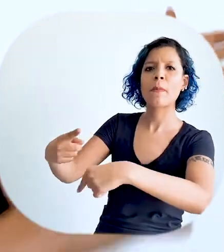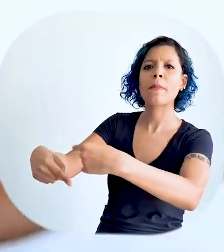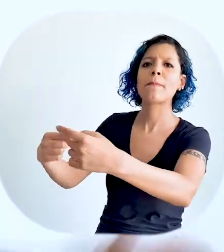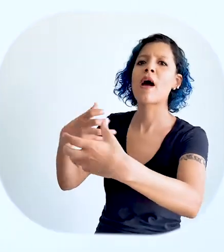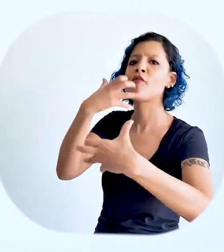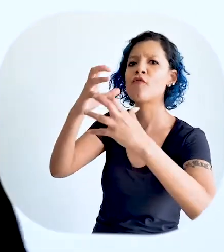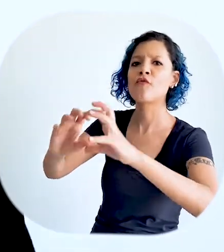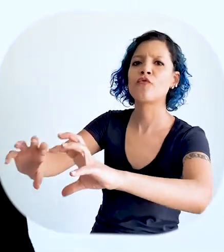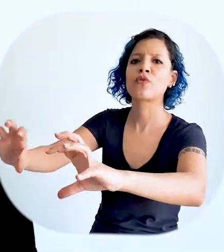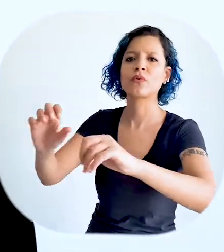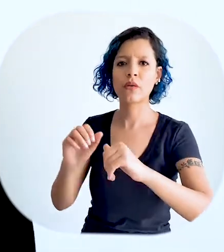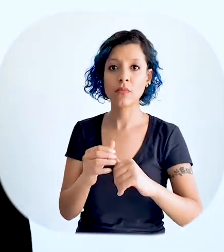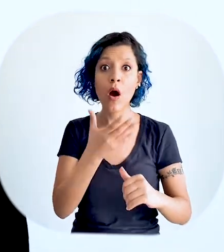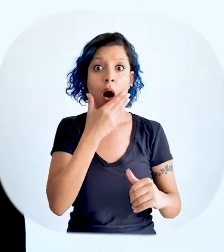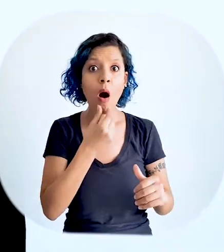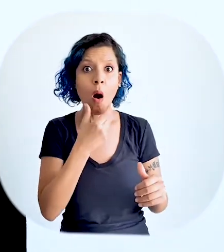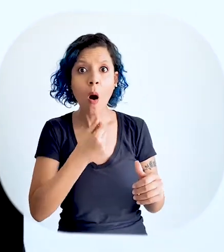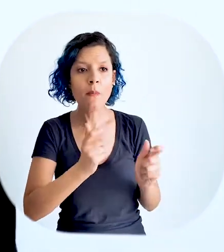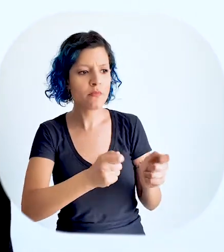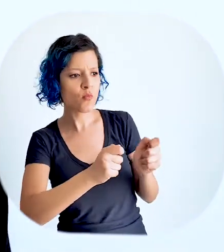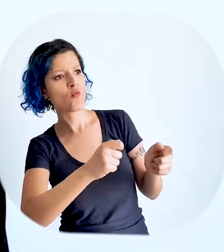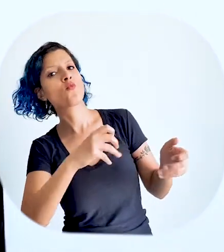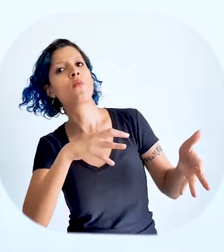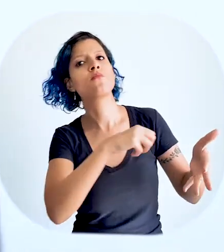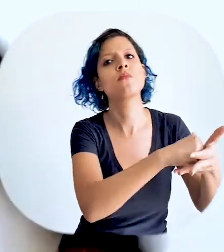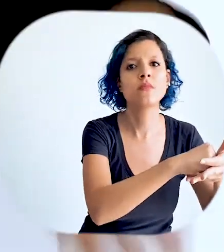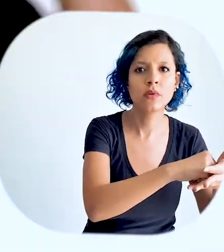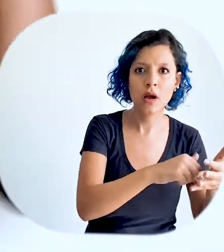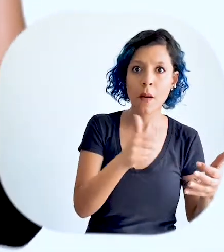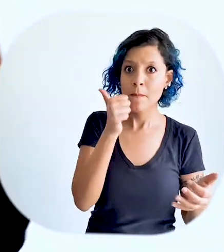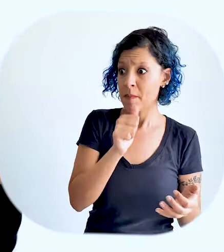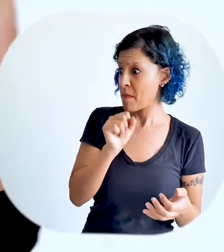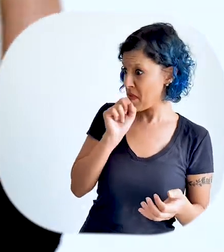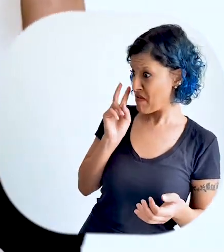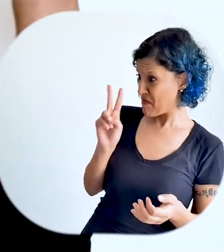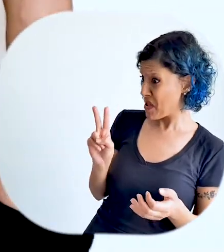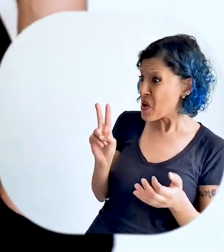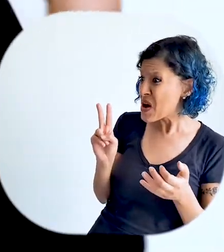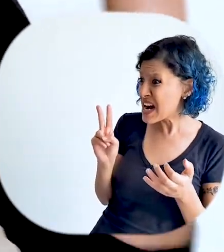bateu o carro. A mamãe recolheu as crianças e trancou dentro de casa.